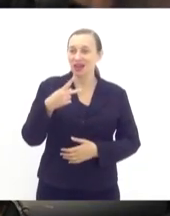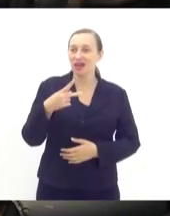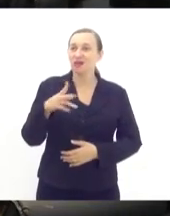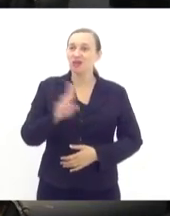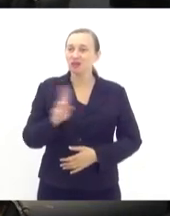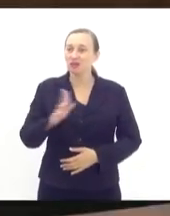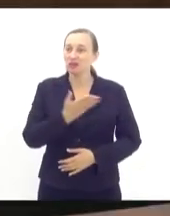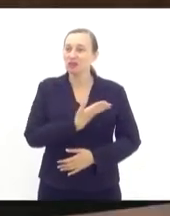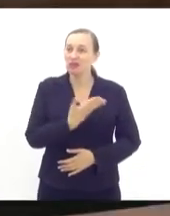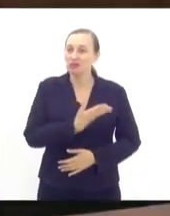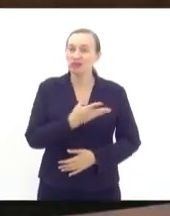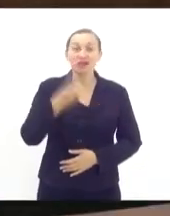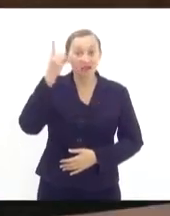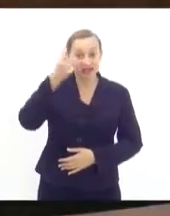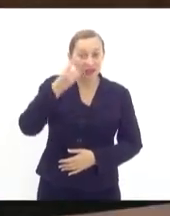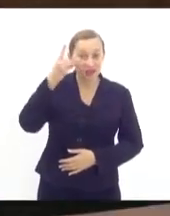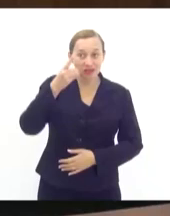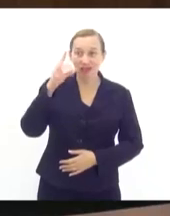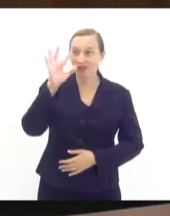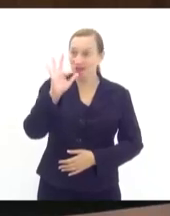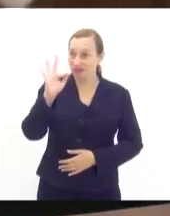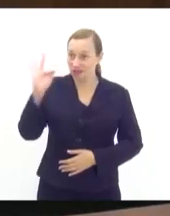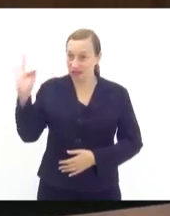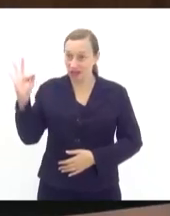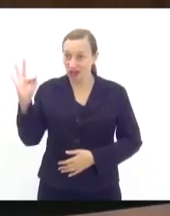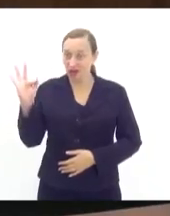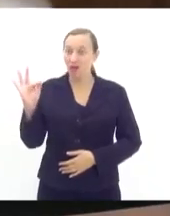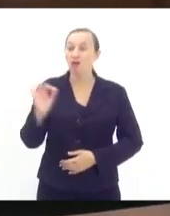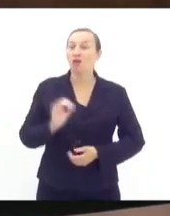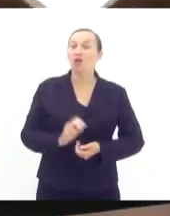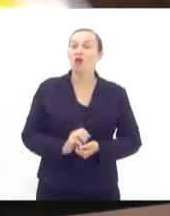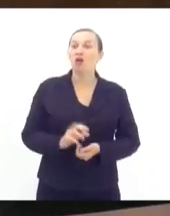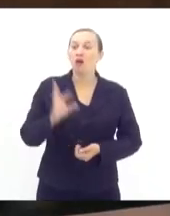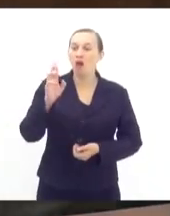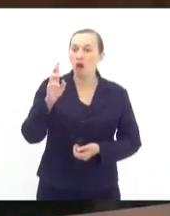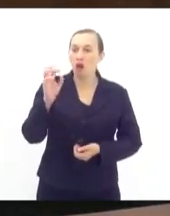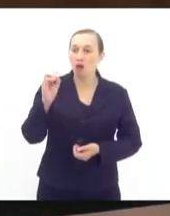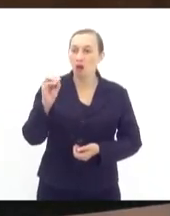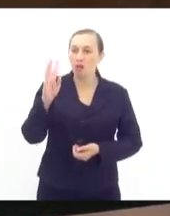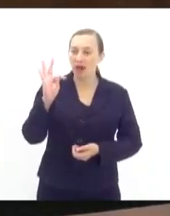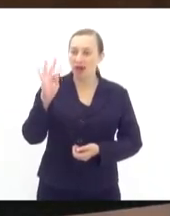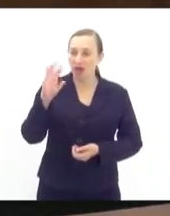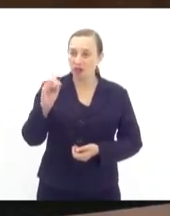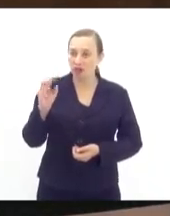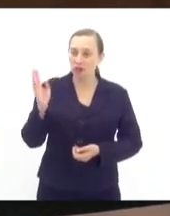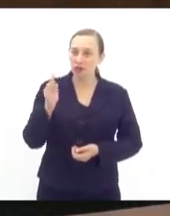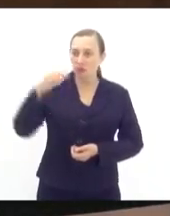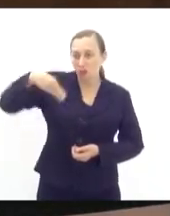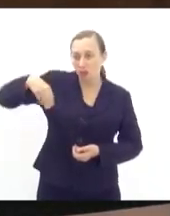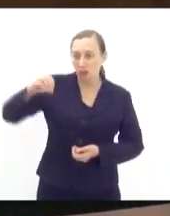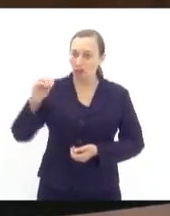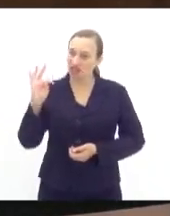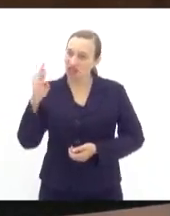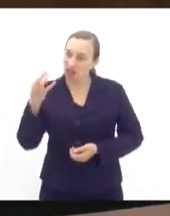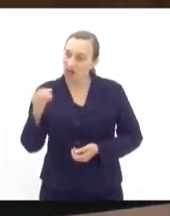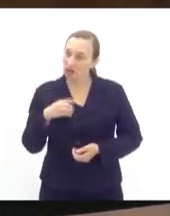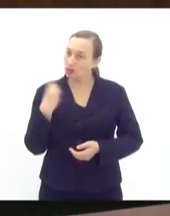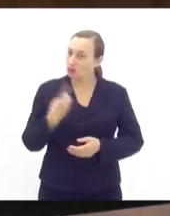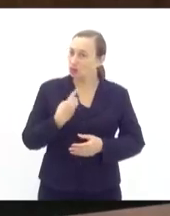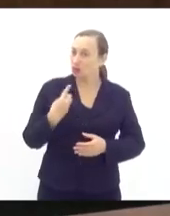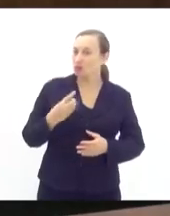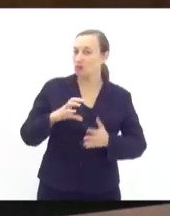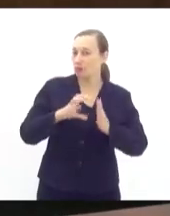presença do nosso amigo deputado federal Roberto Monteiro tá aqui conosco deputado do nosso partido muito importante